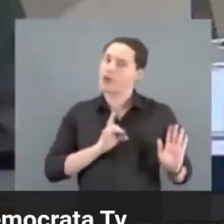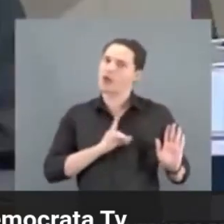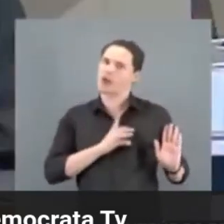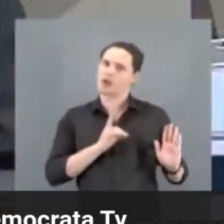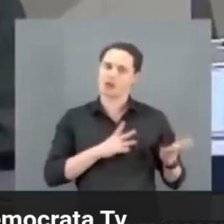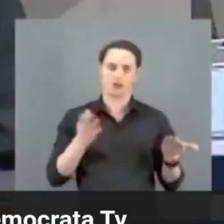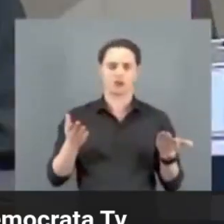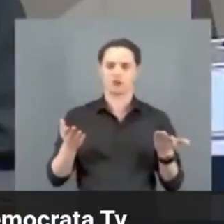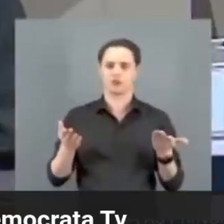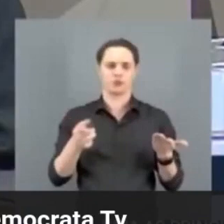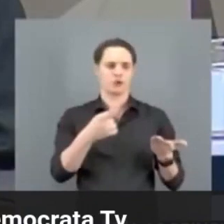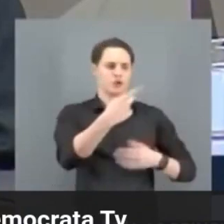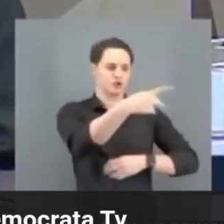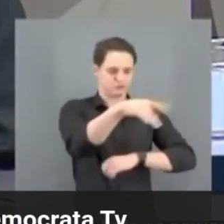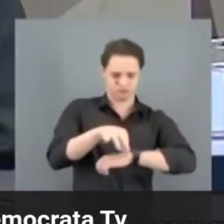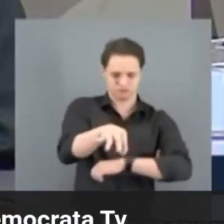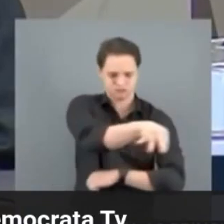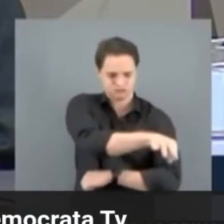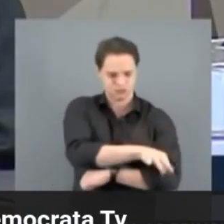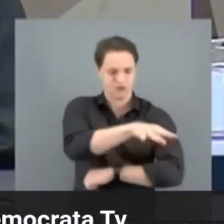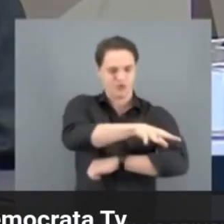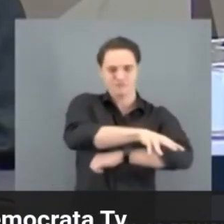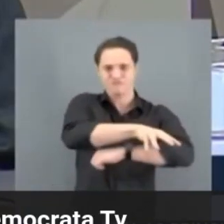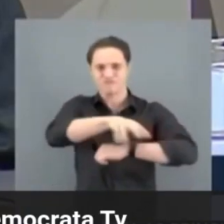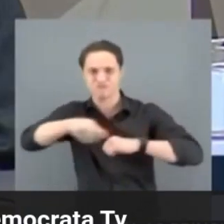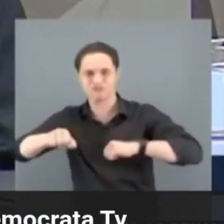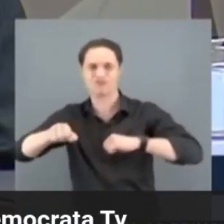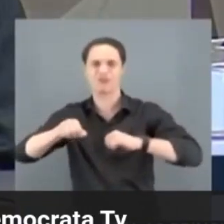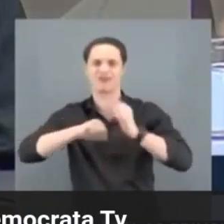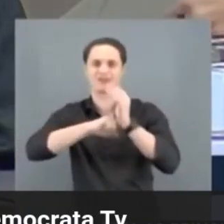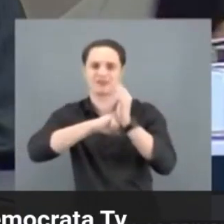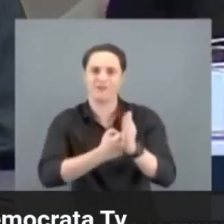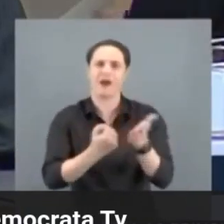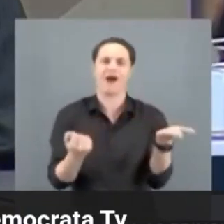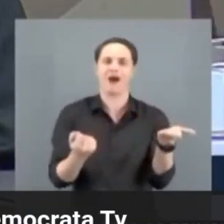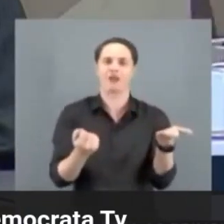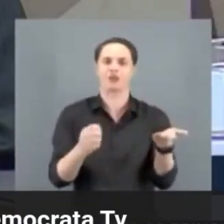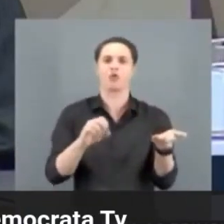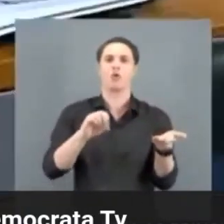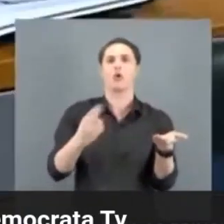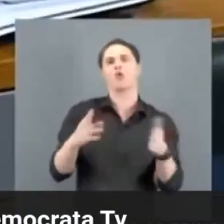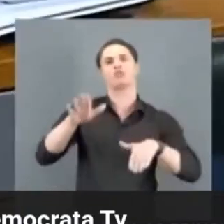de que suas terras fossem confiscadas, medo de que precisaria